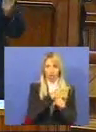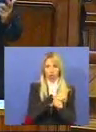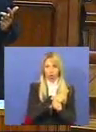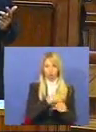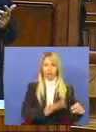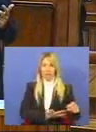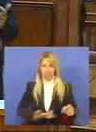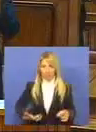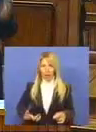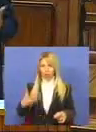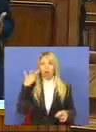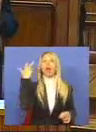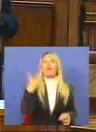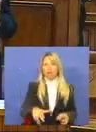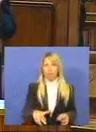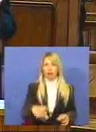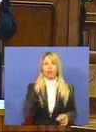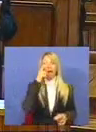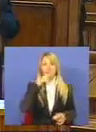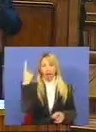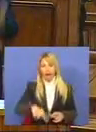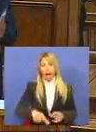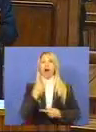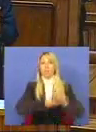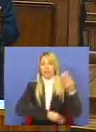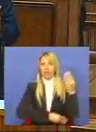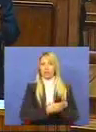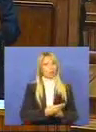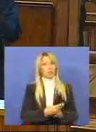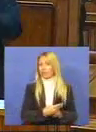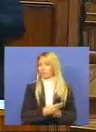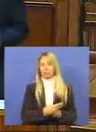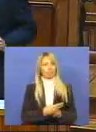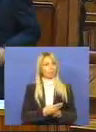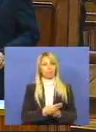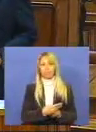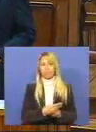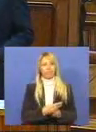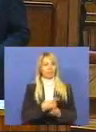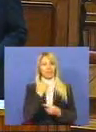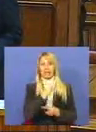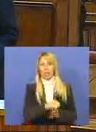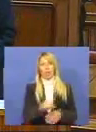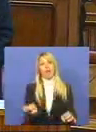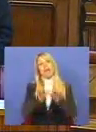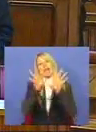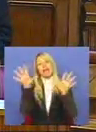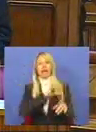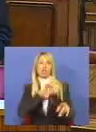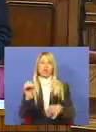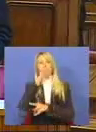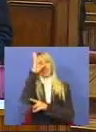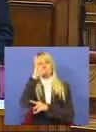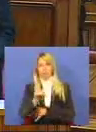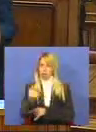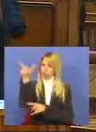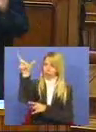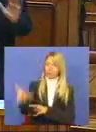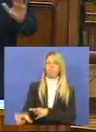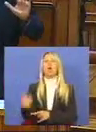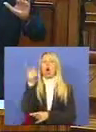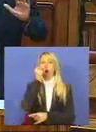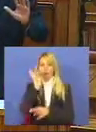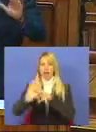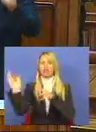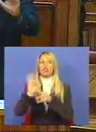aos reformados, aos portadores de deficiência? Não. É claro, Sr. Primeiro-Ministro, o senhor é um homem de sorte. Tem aqui